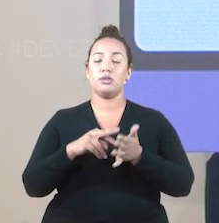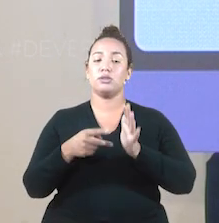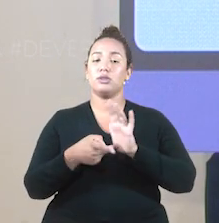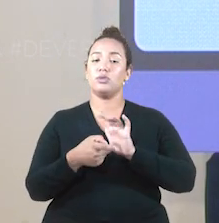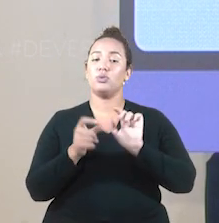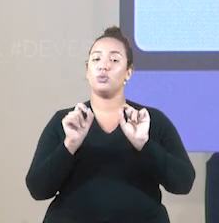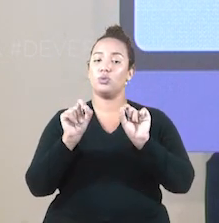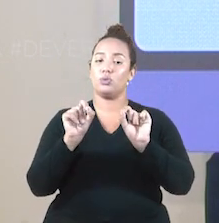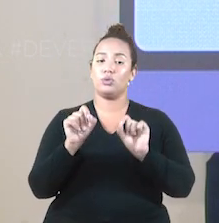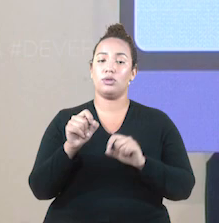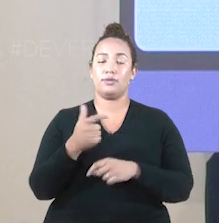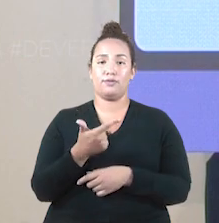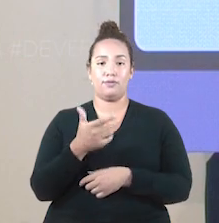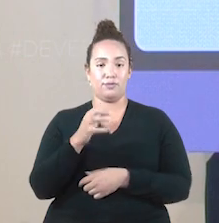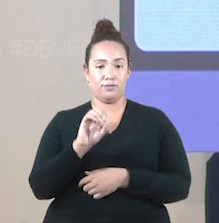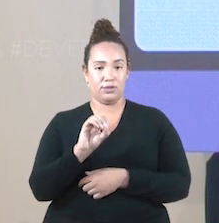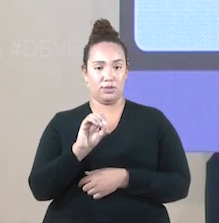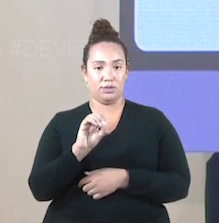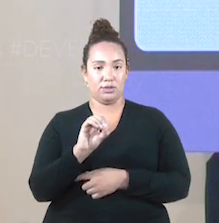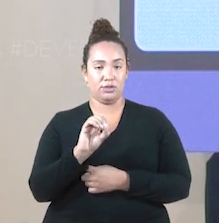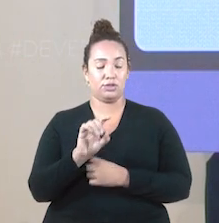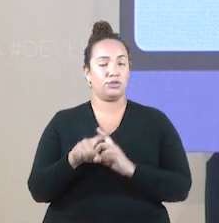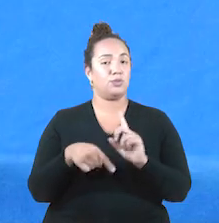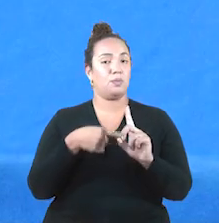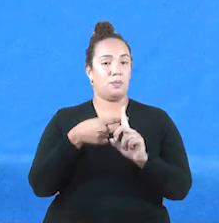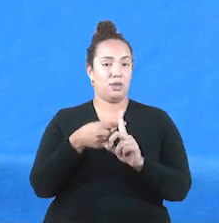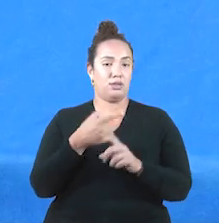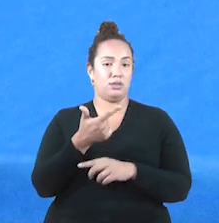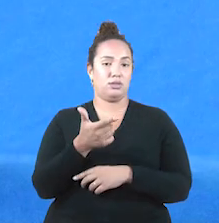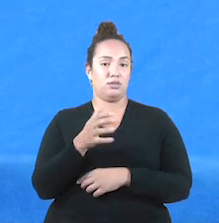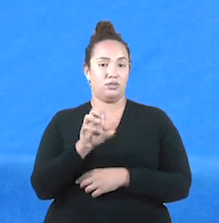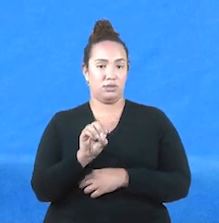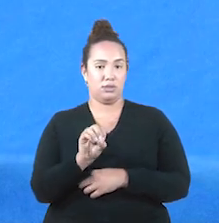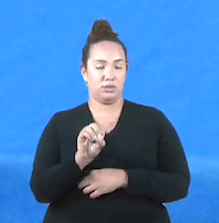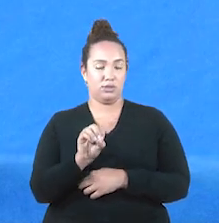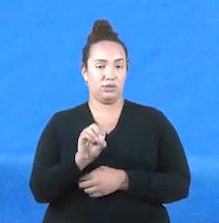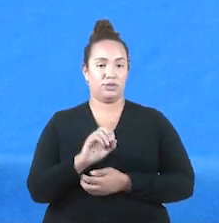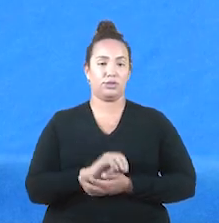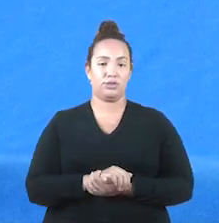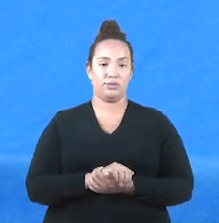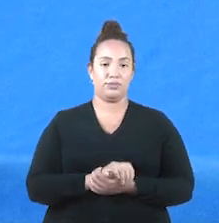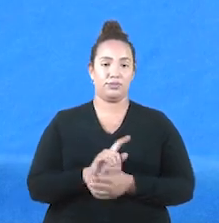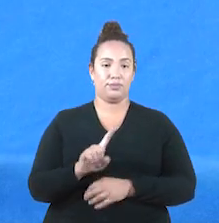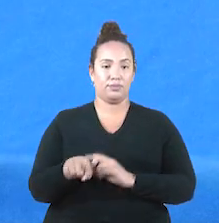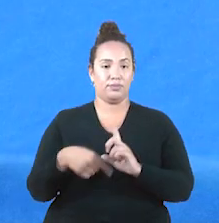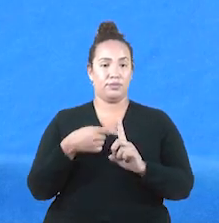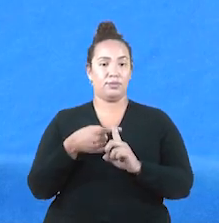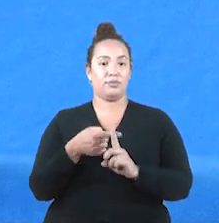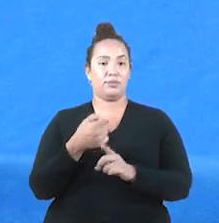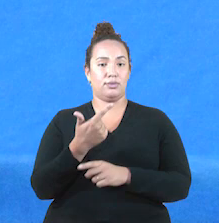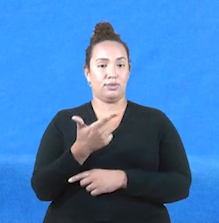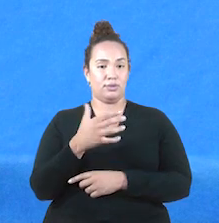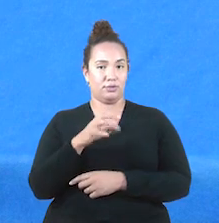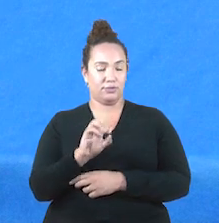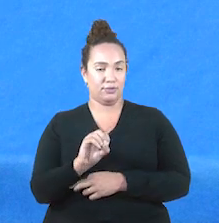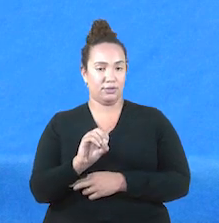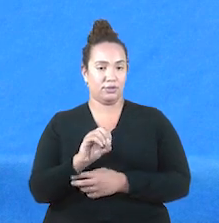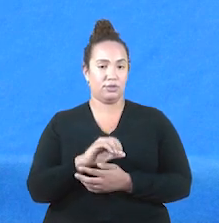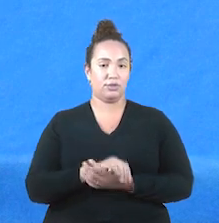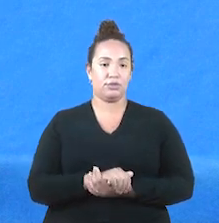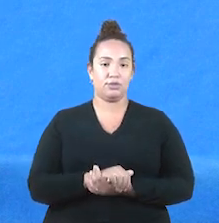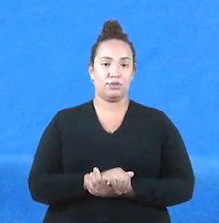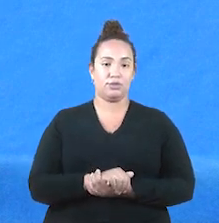significa que é 20 mais 20 mais 20